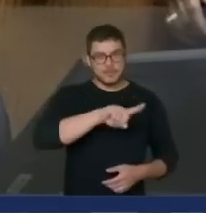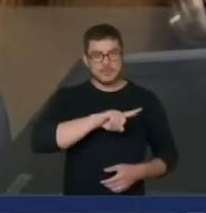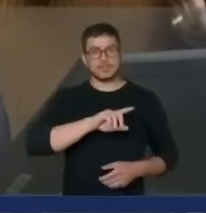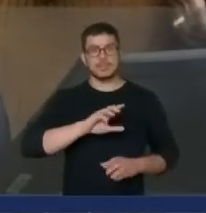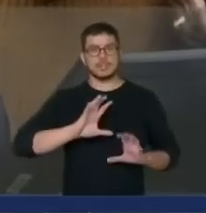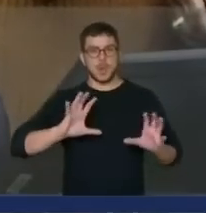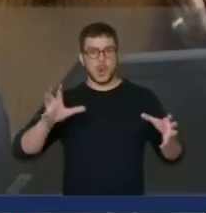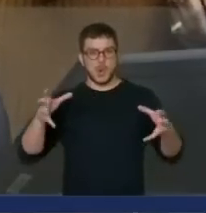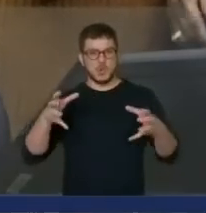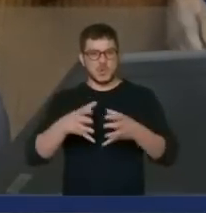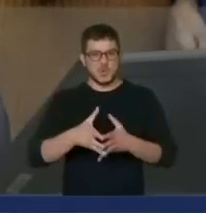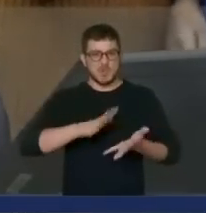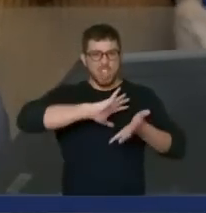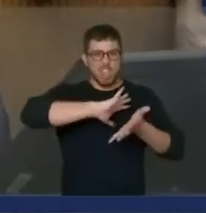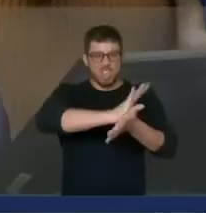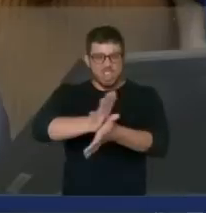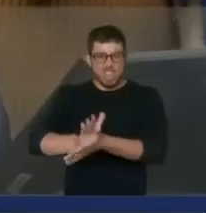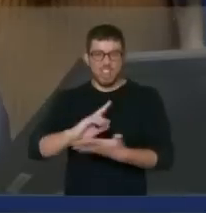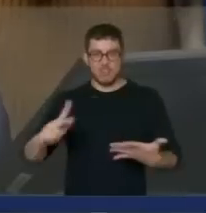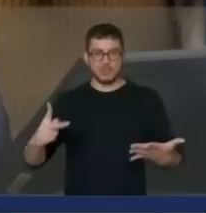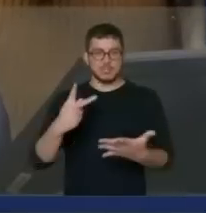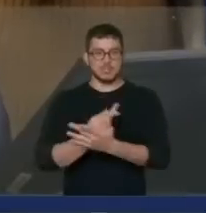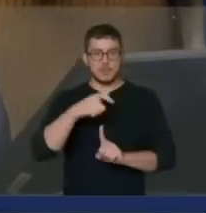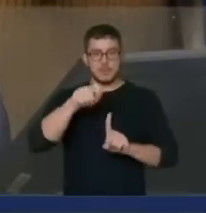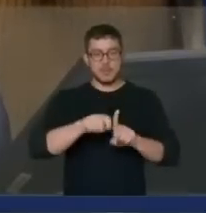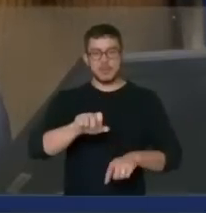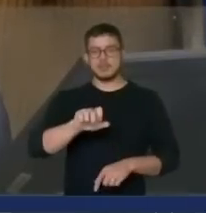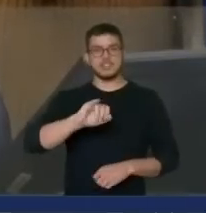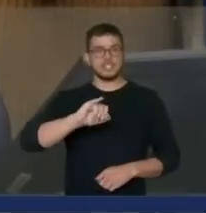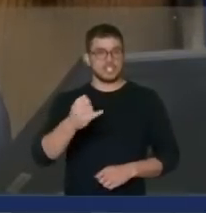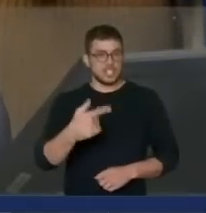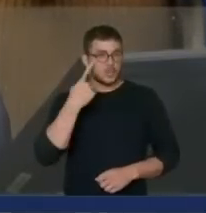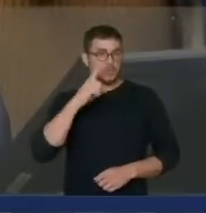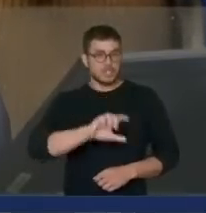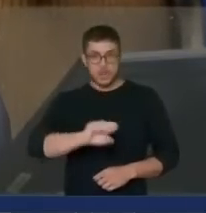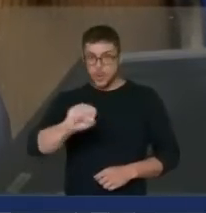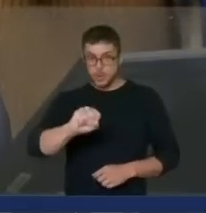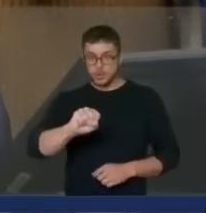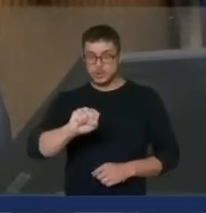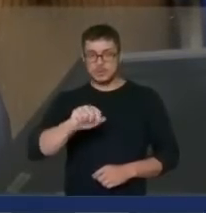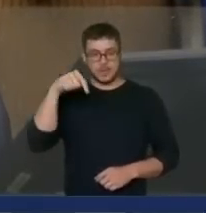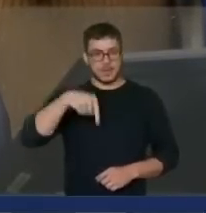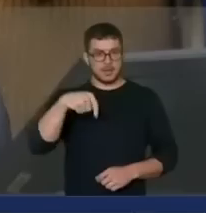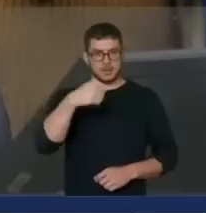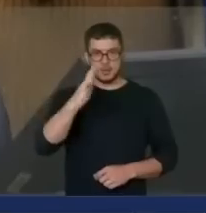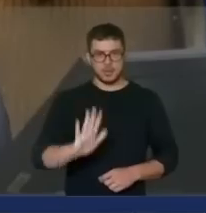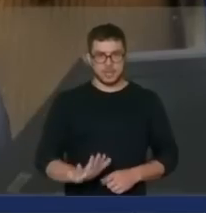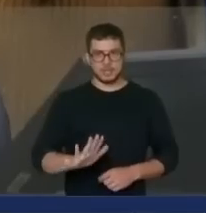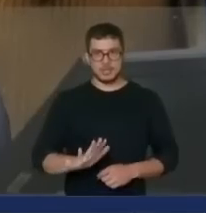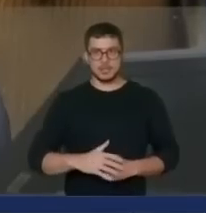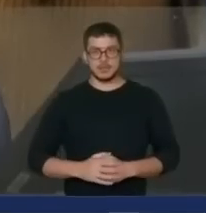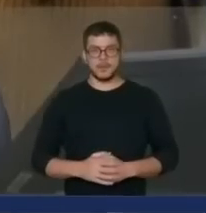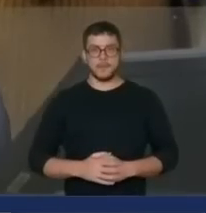caos que promoveram o 8 de janeiro passado, eu afirmo: no Brasil, nenhum regime político irá prosperar